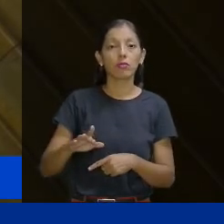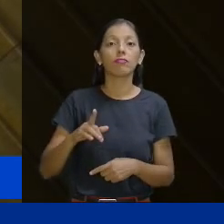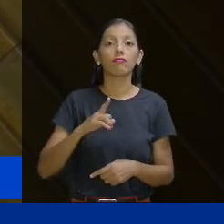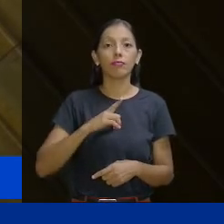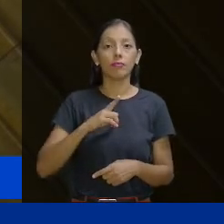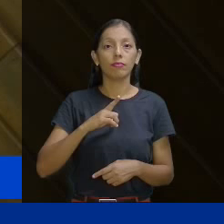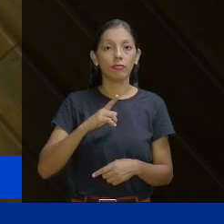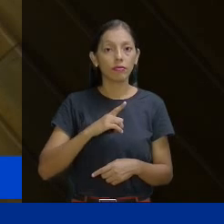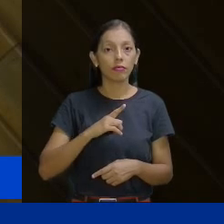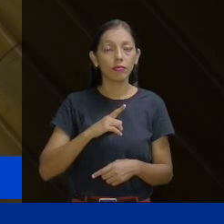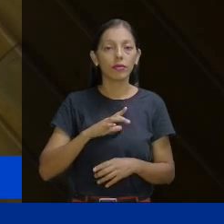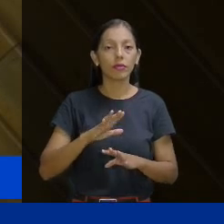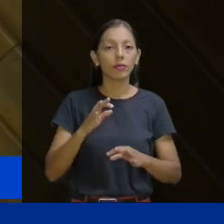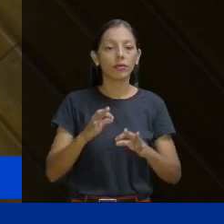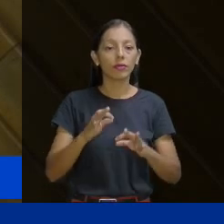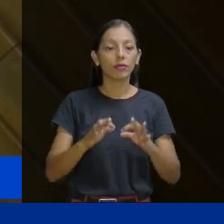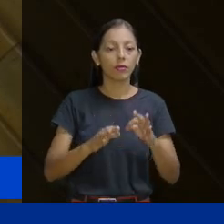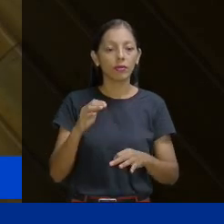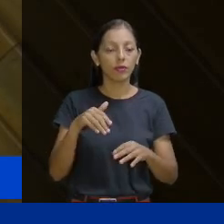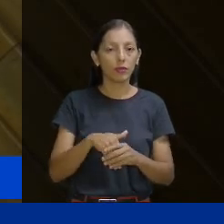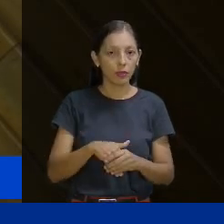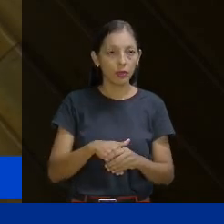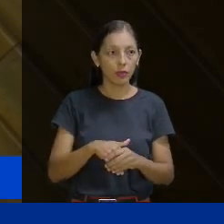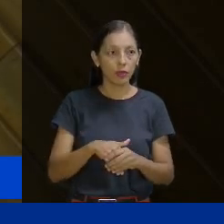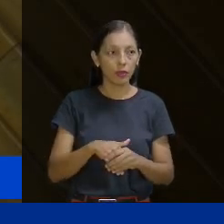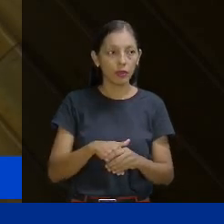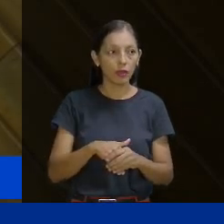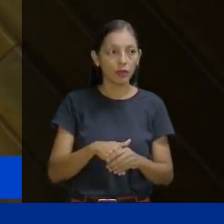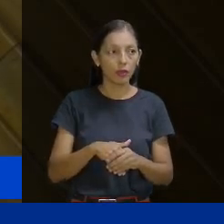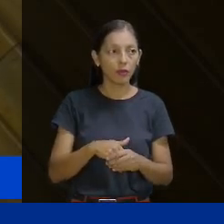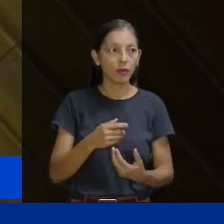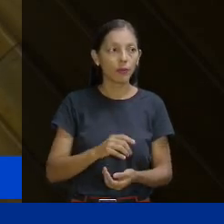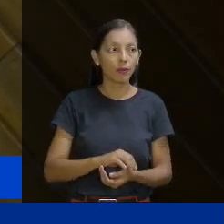gente soube, com um espírito